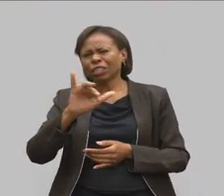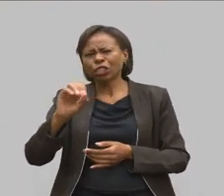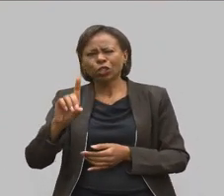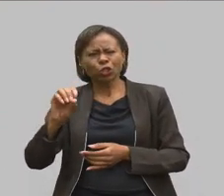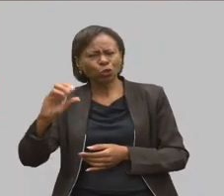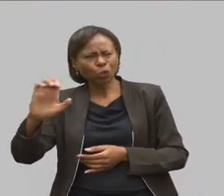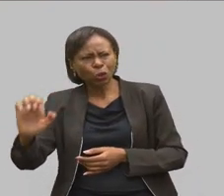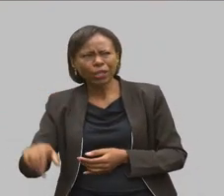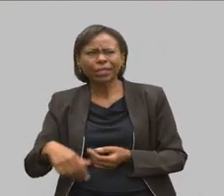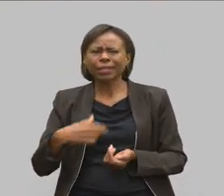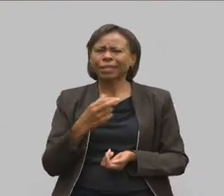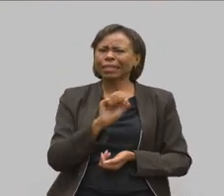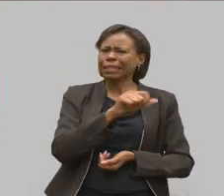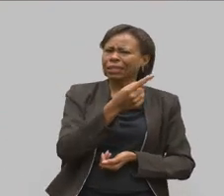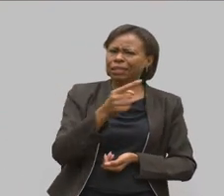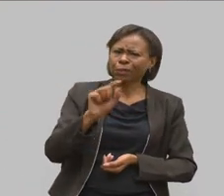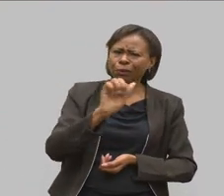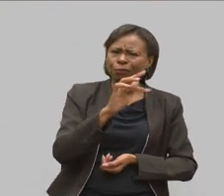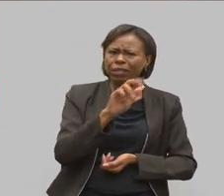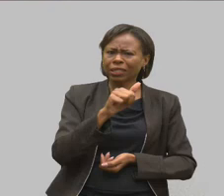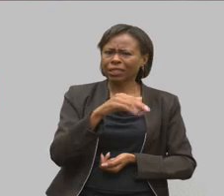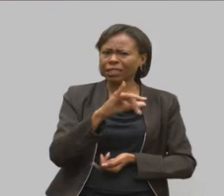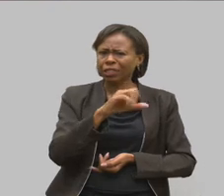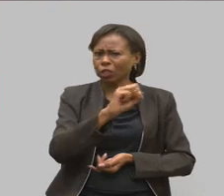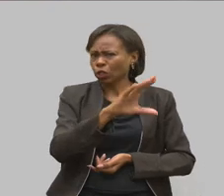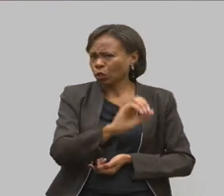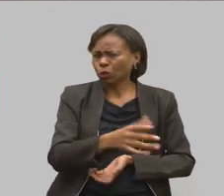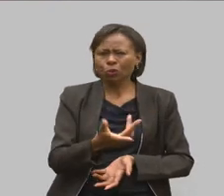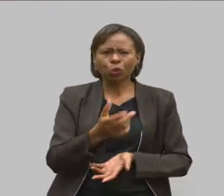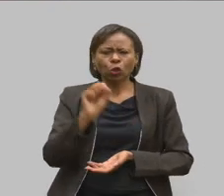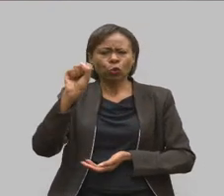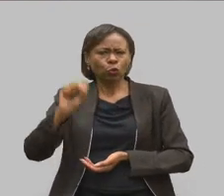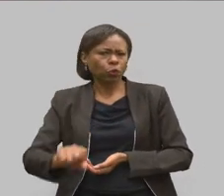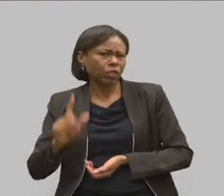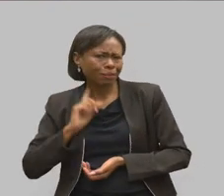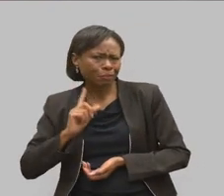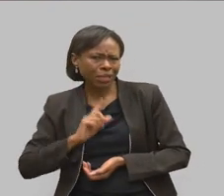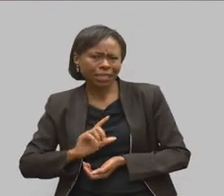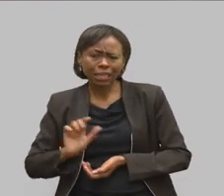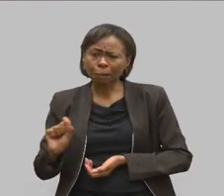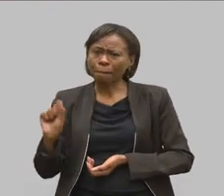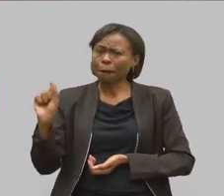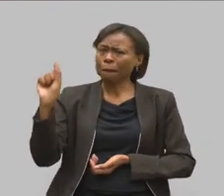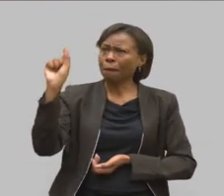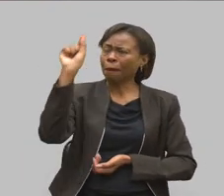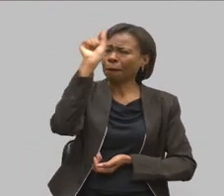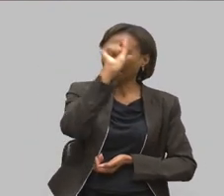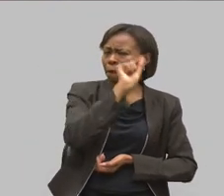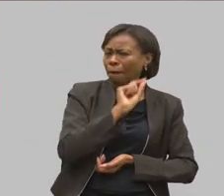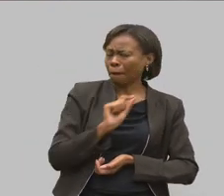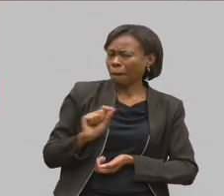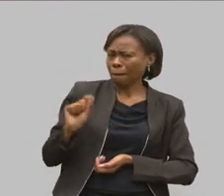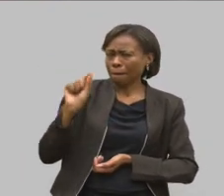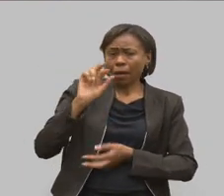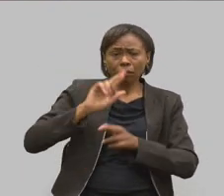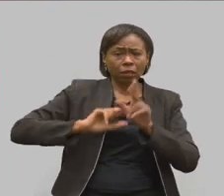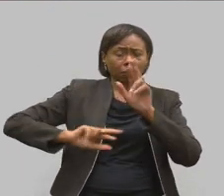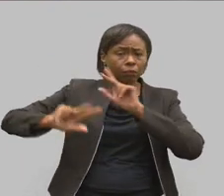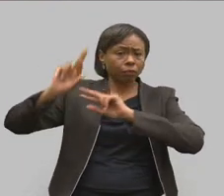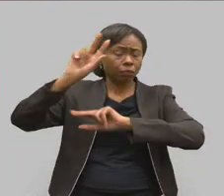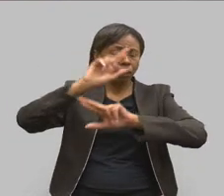do sul do estado de Minas Gerais enfim é esse olhar eh de maneira assim muito